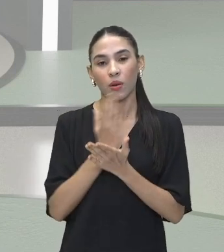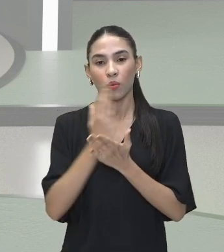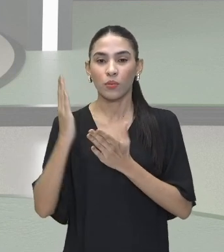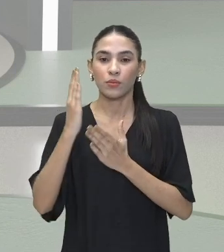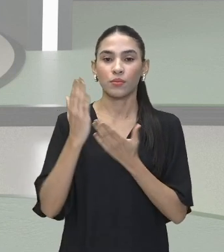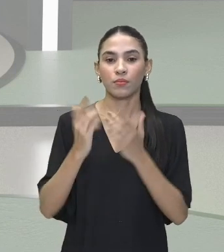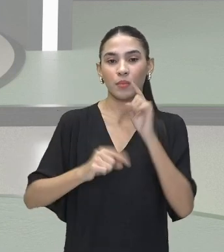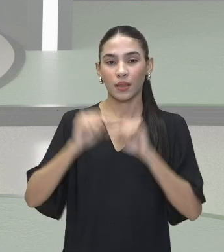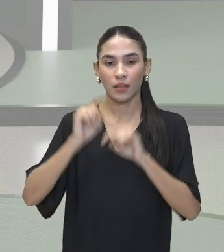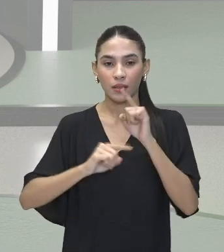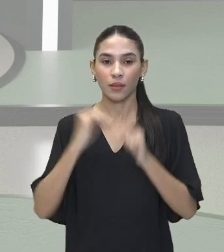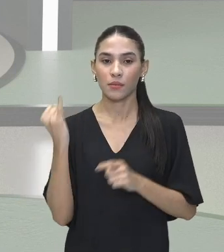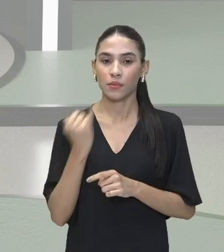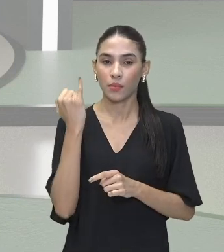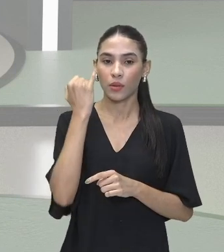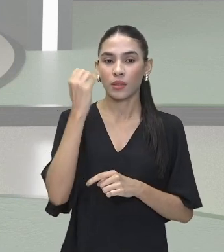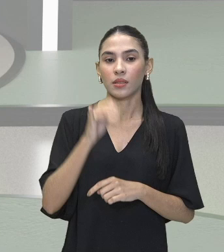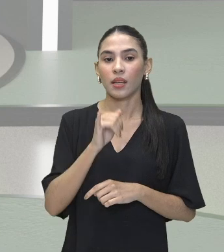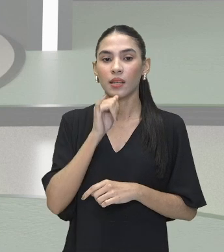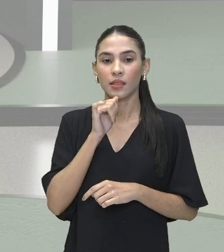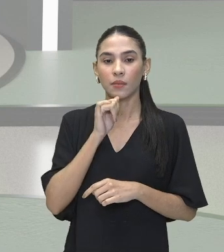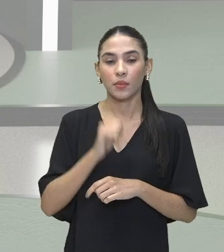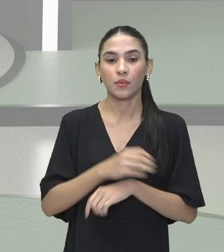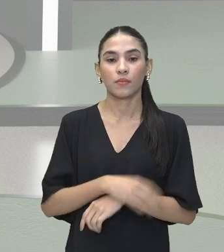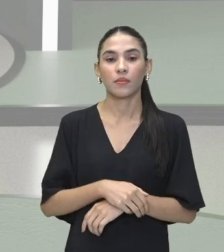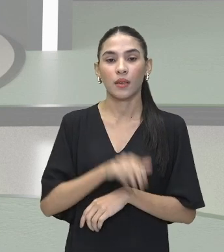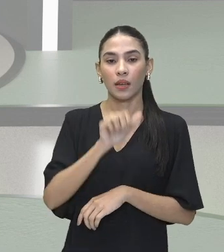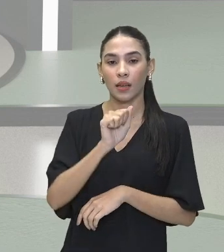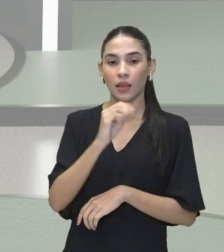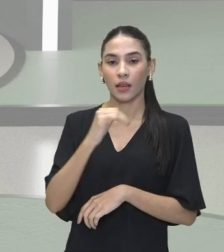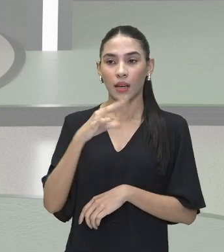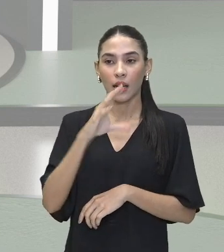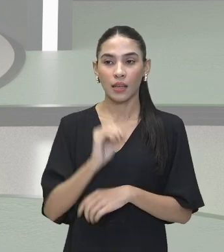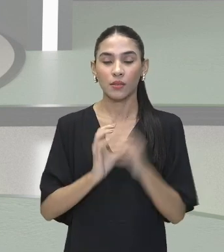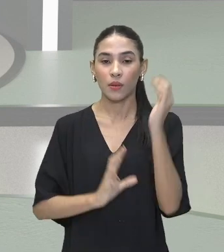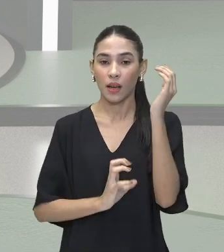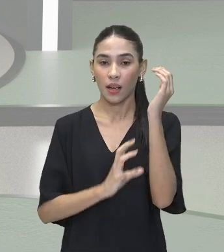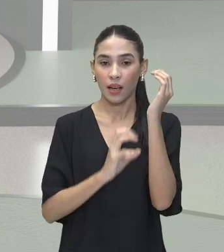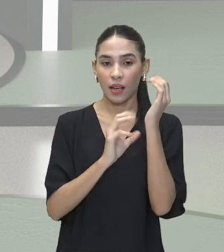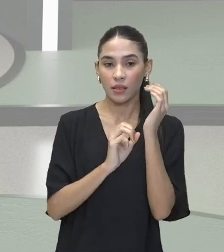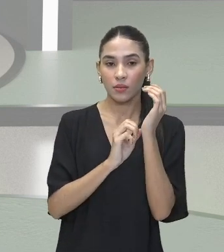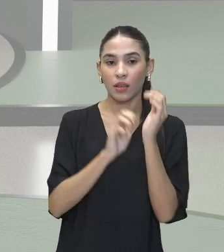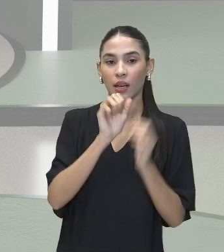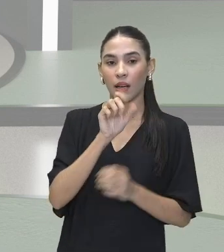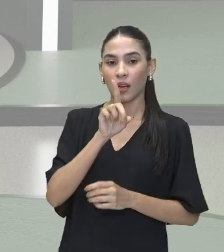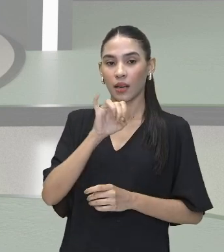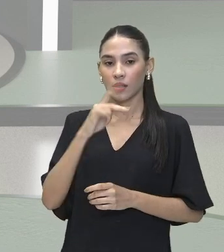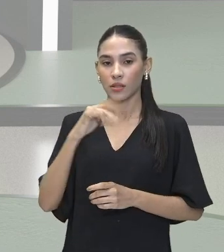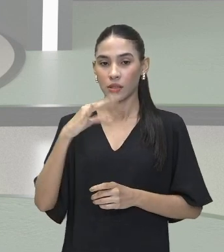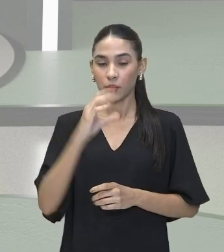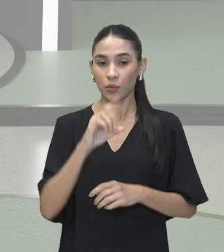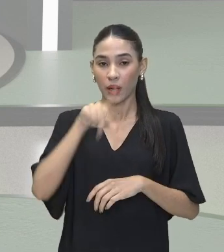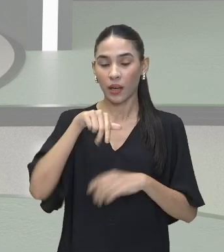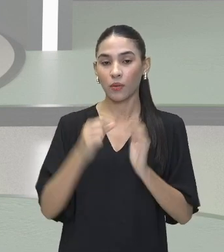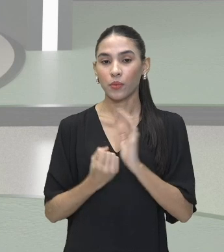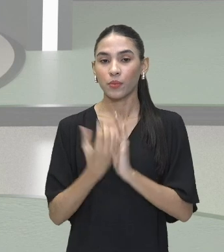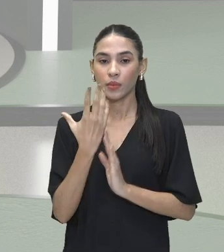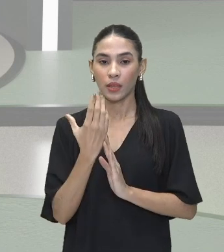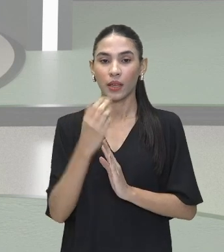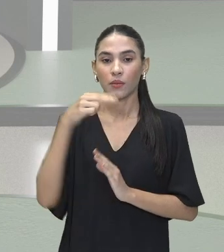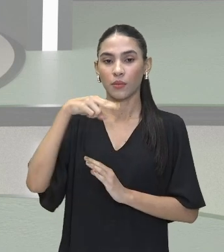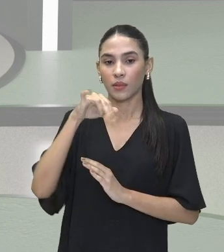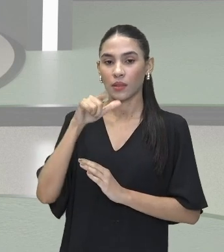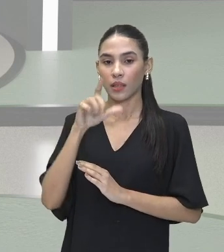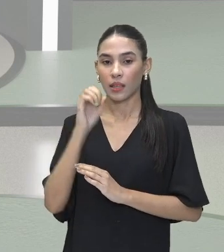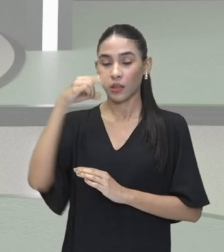produtos importantes, como na produção do ácido adípico, que é um ácido que é utilizado para produzir o nylon. Então, a partir